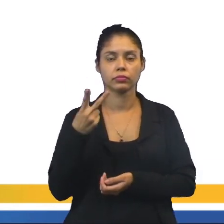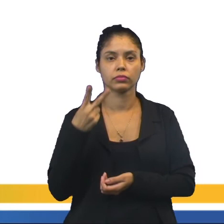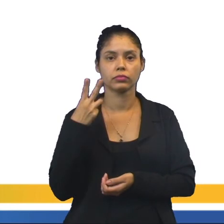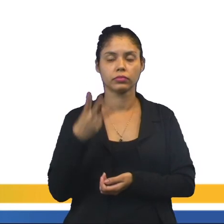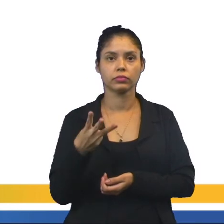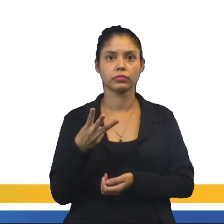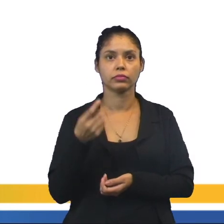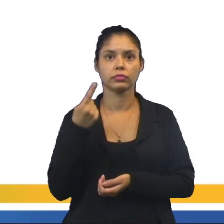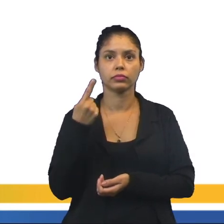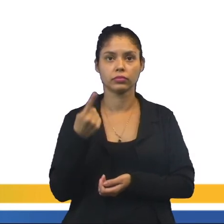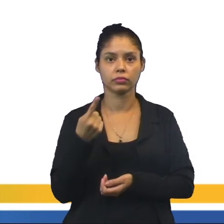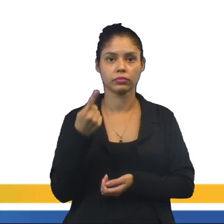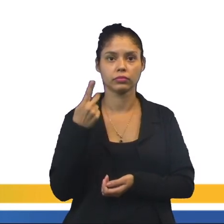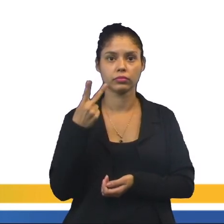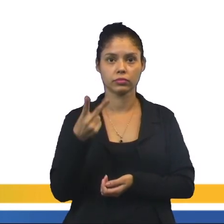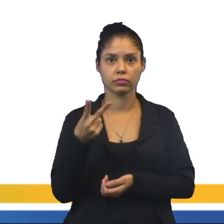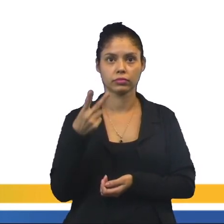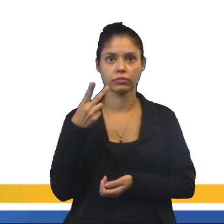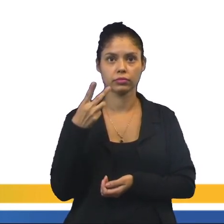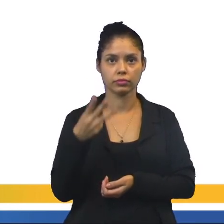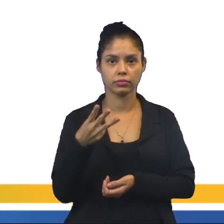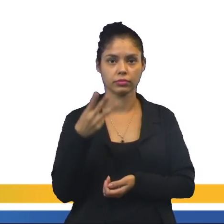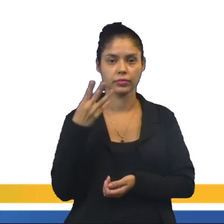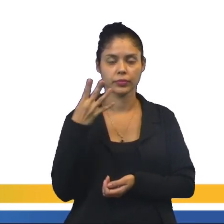dois três tá